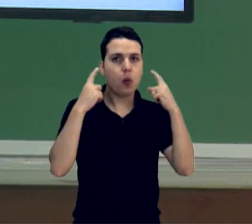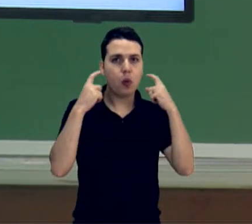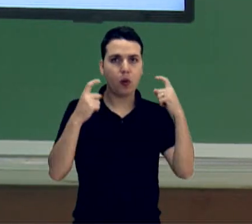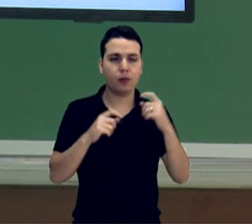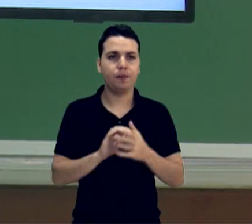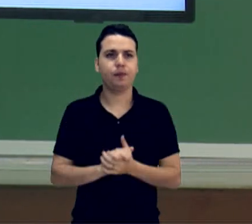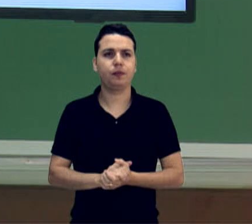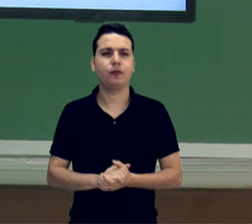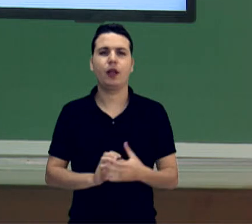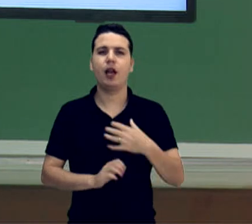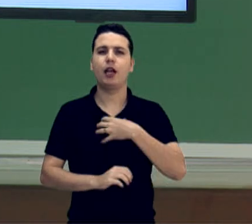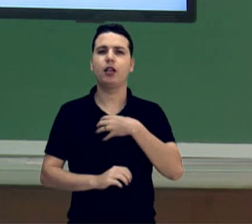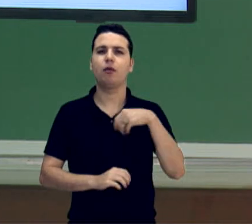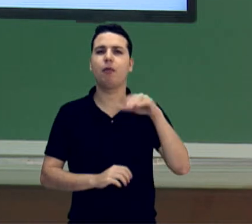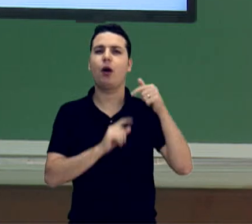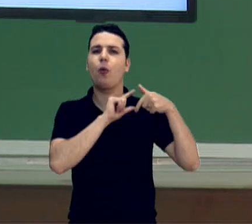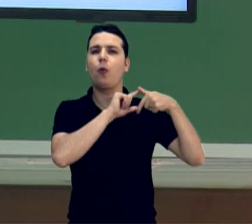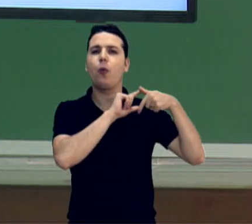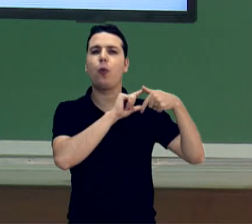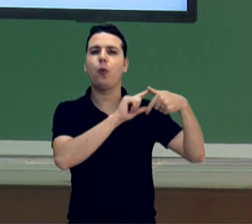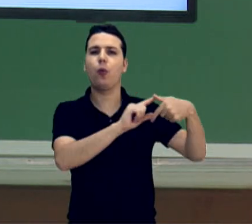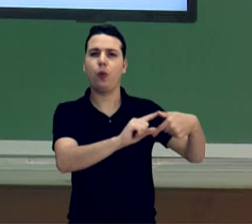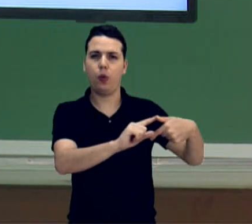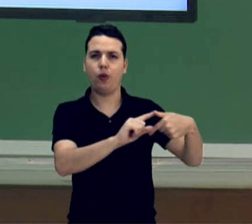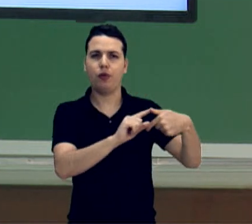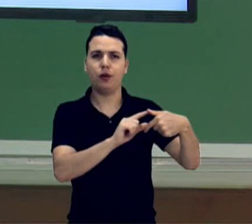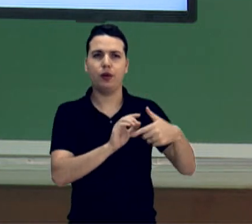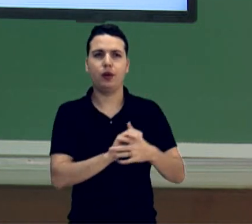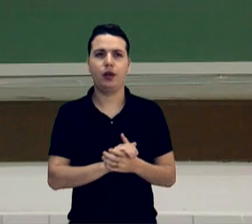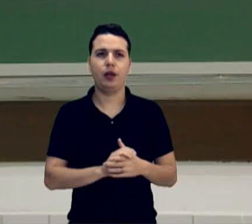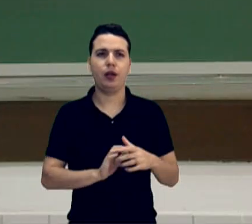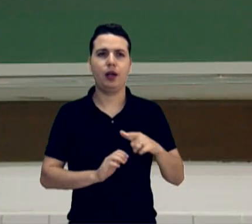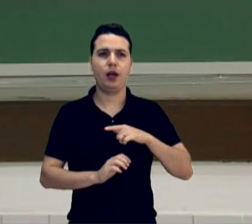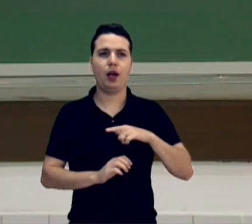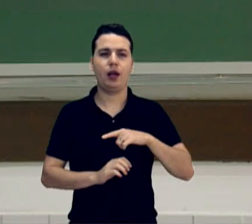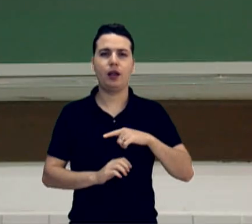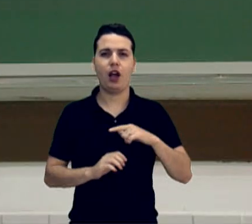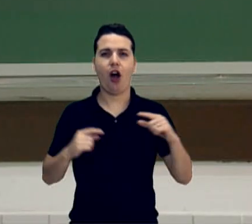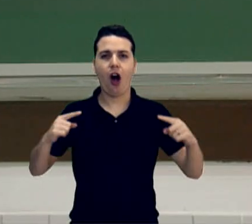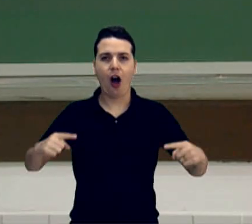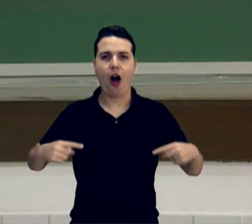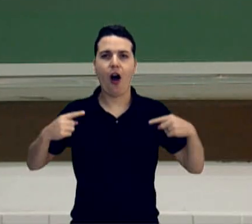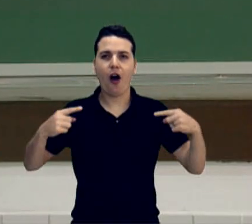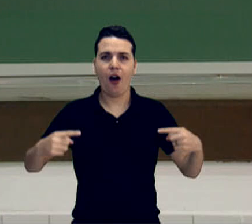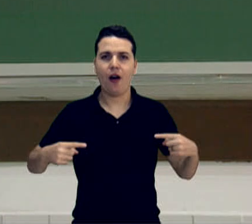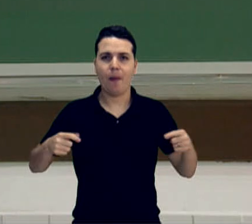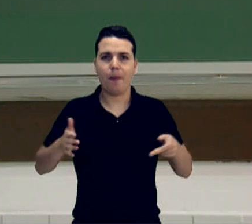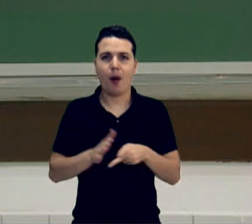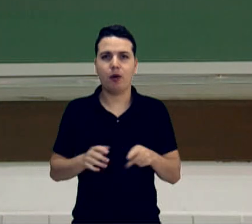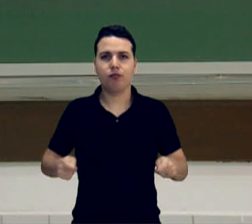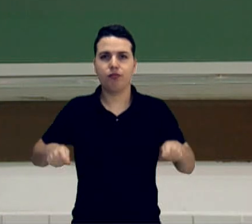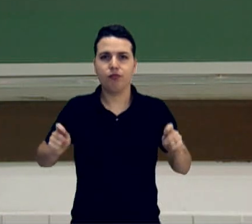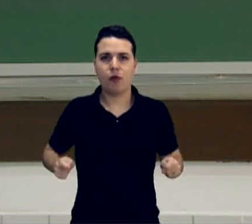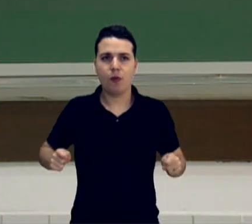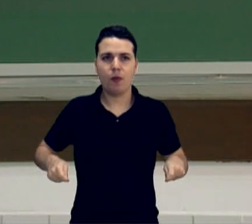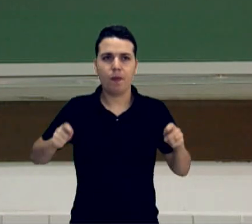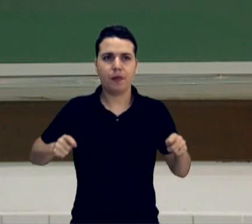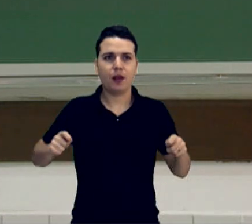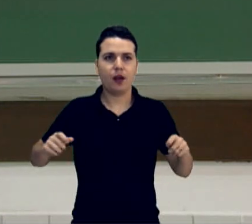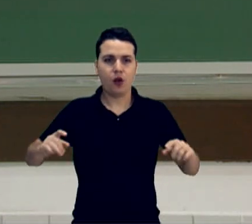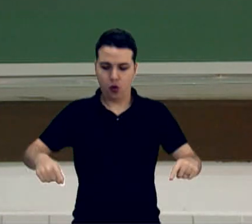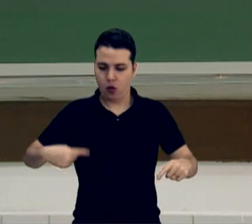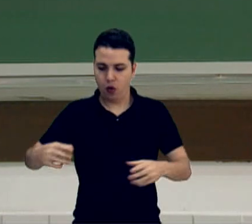bem meio rústico, né? Que a gente percebe uma roda de carroça que virou um candelabro,